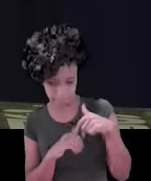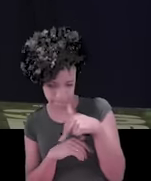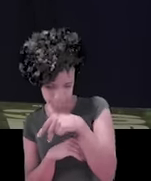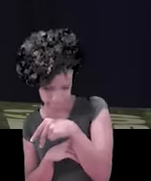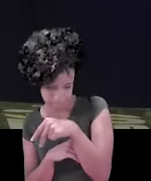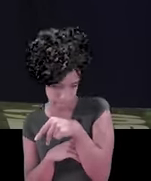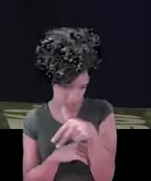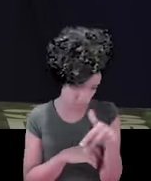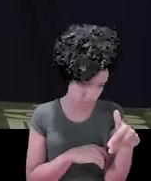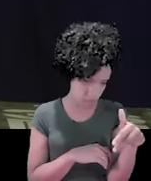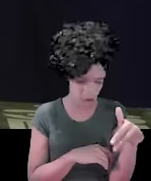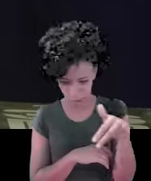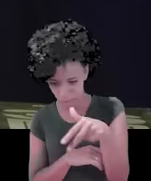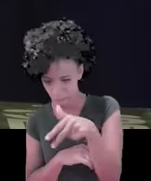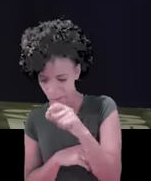passo para cá